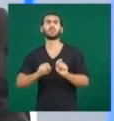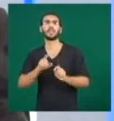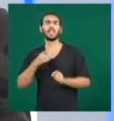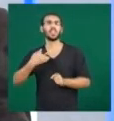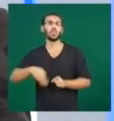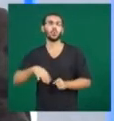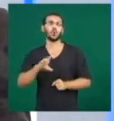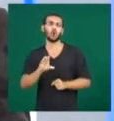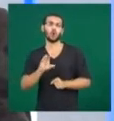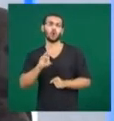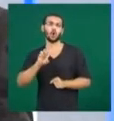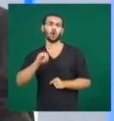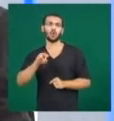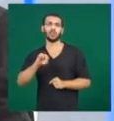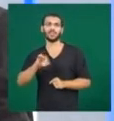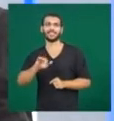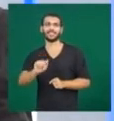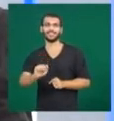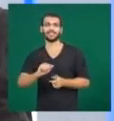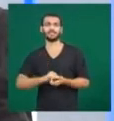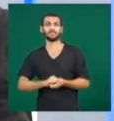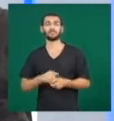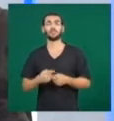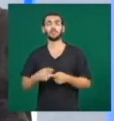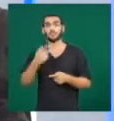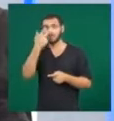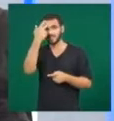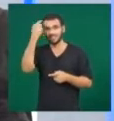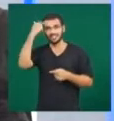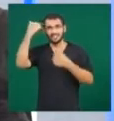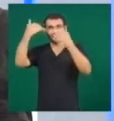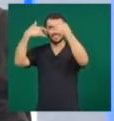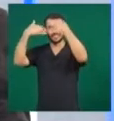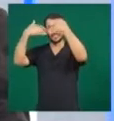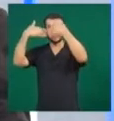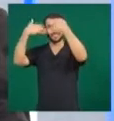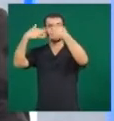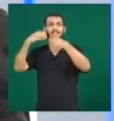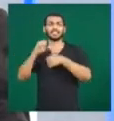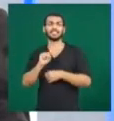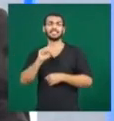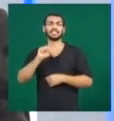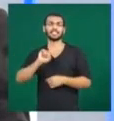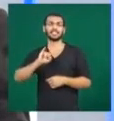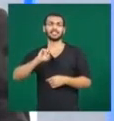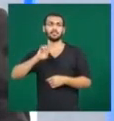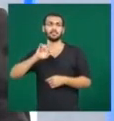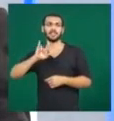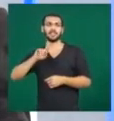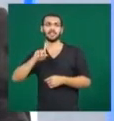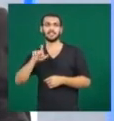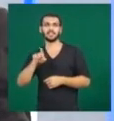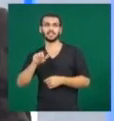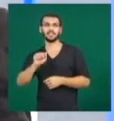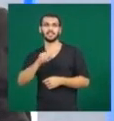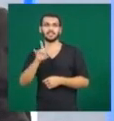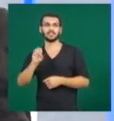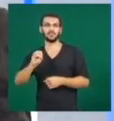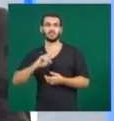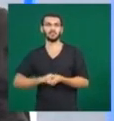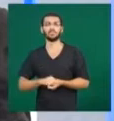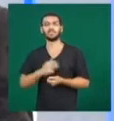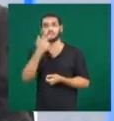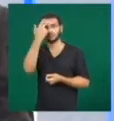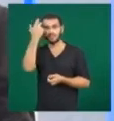ela gera um processo de sensibilização cerebral. A gente chama isso de sensibilização central. E a pessoa, ela fica